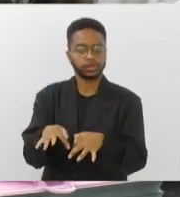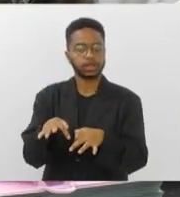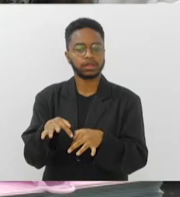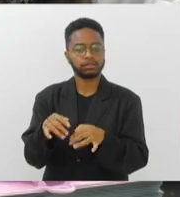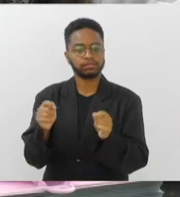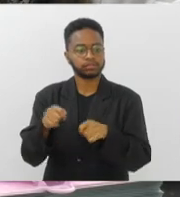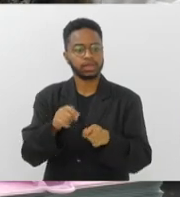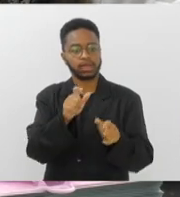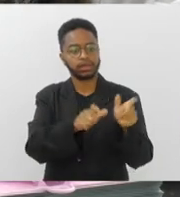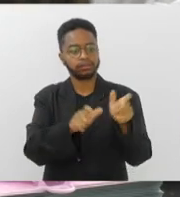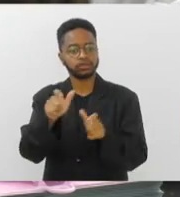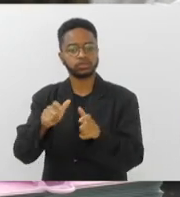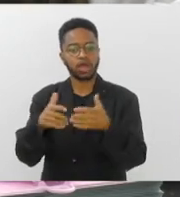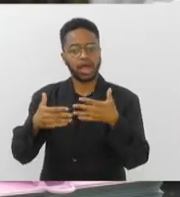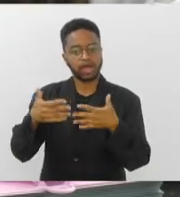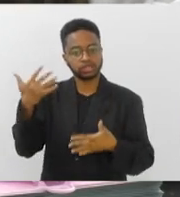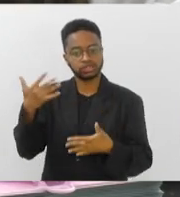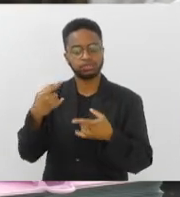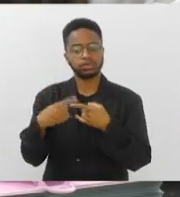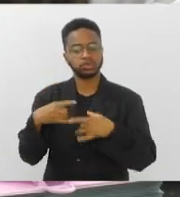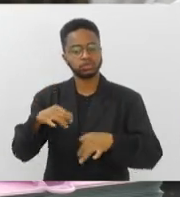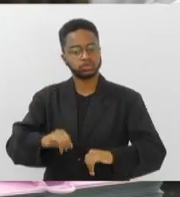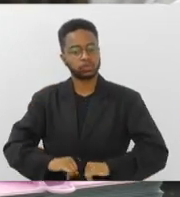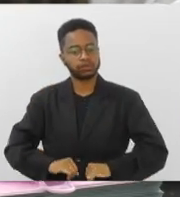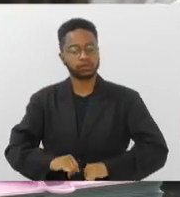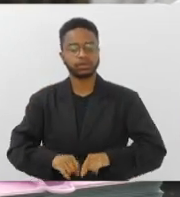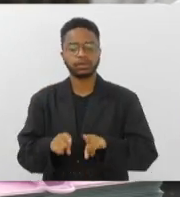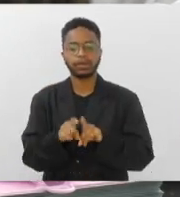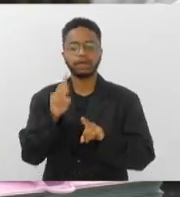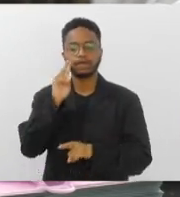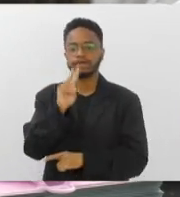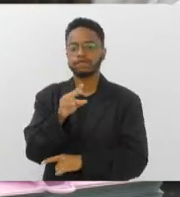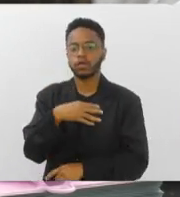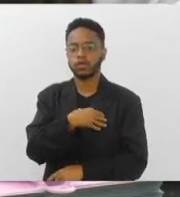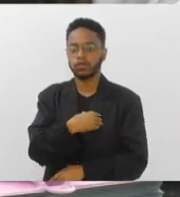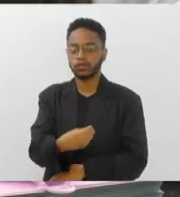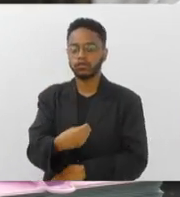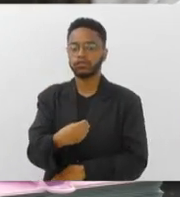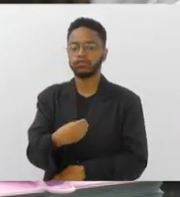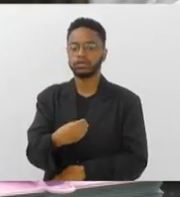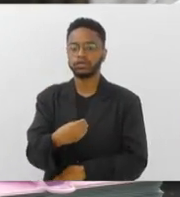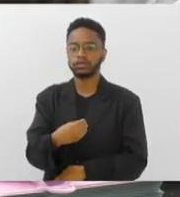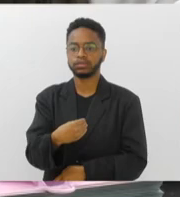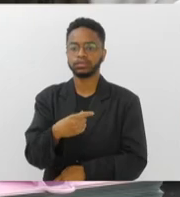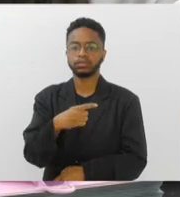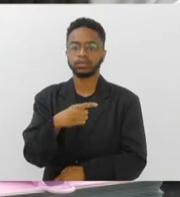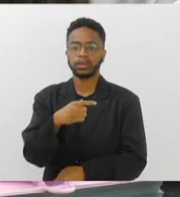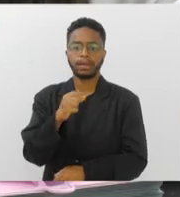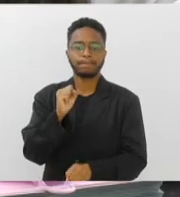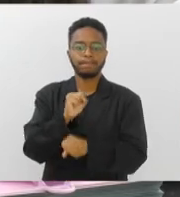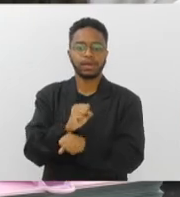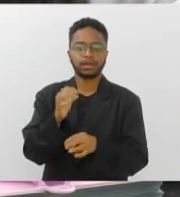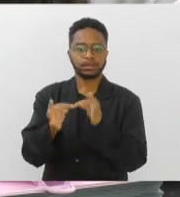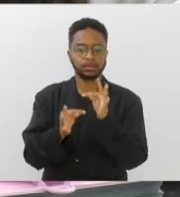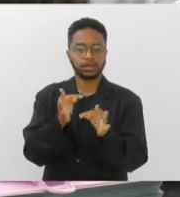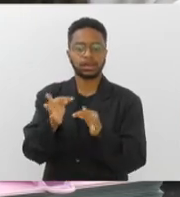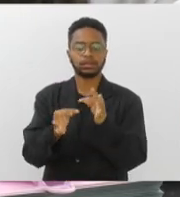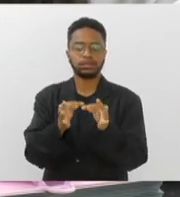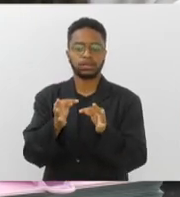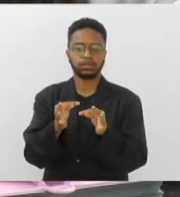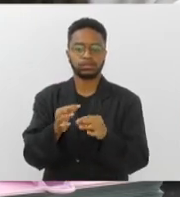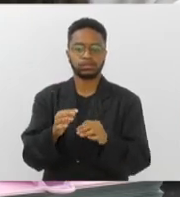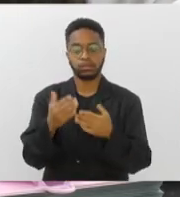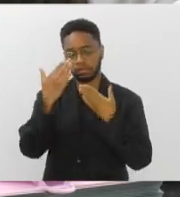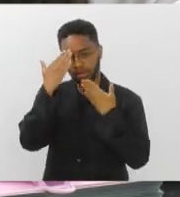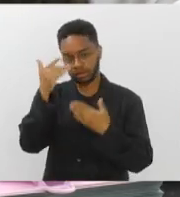mães atípicos que estão sofrendo e estão vendo seus filhos tendo seus tratamentos interrompidos de maneira unilateral. Muito